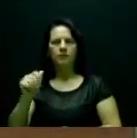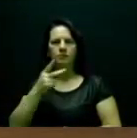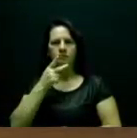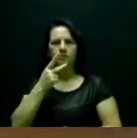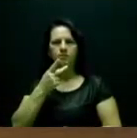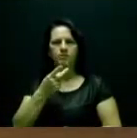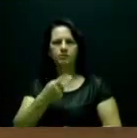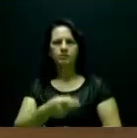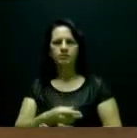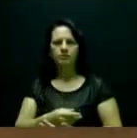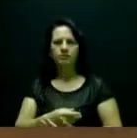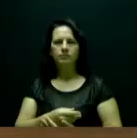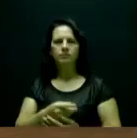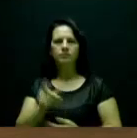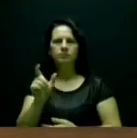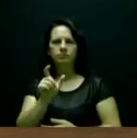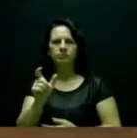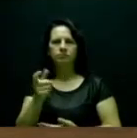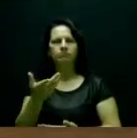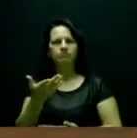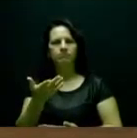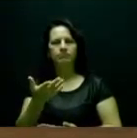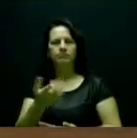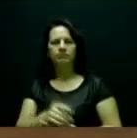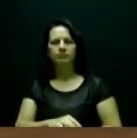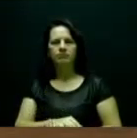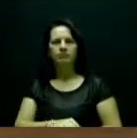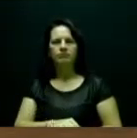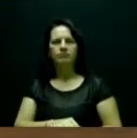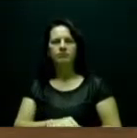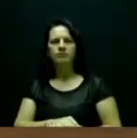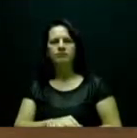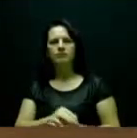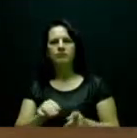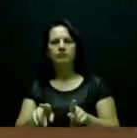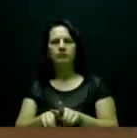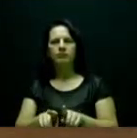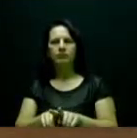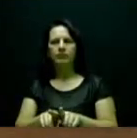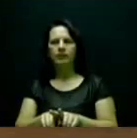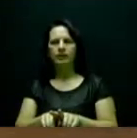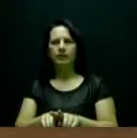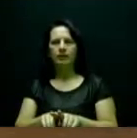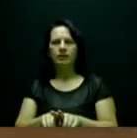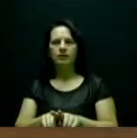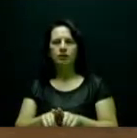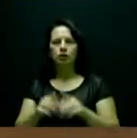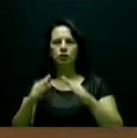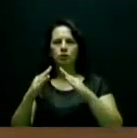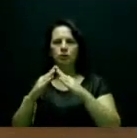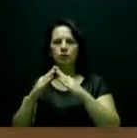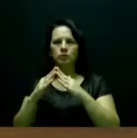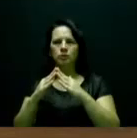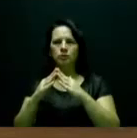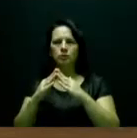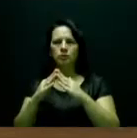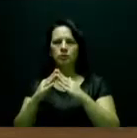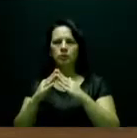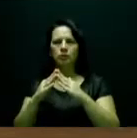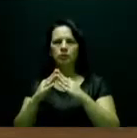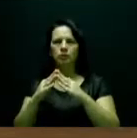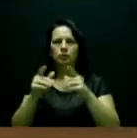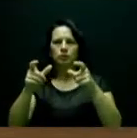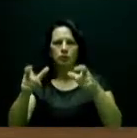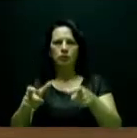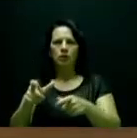coro às suas palavras, até porque eu moro no bairro da Água